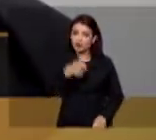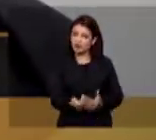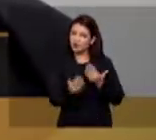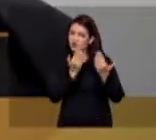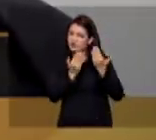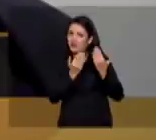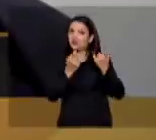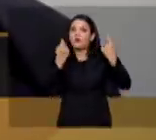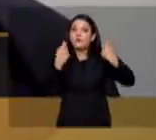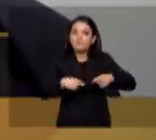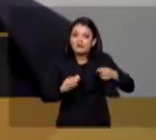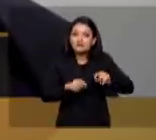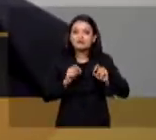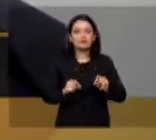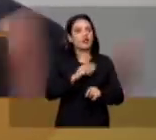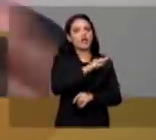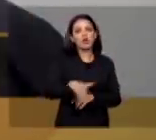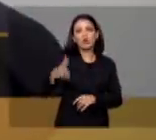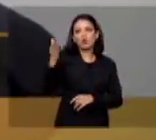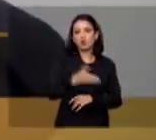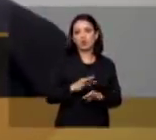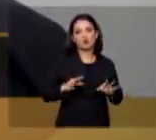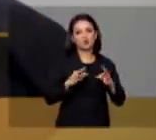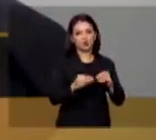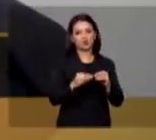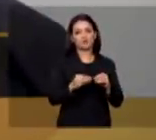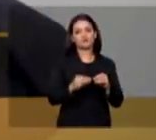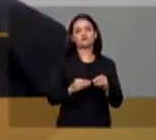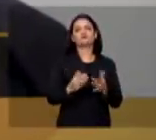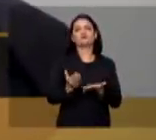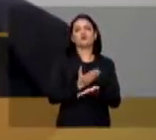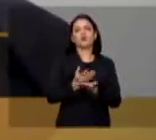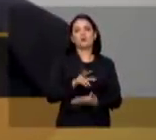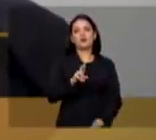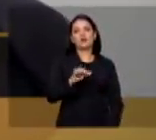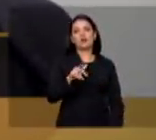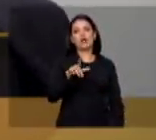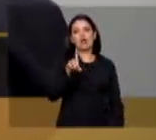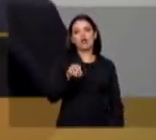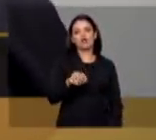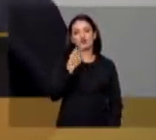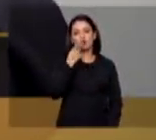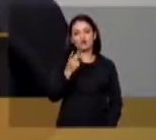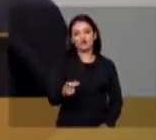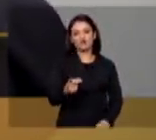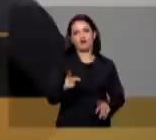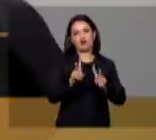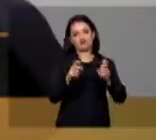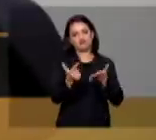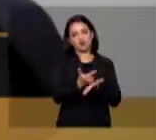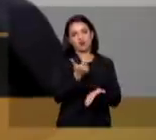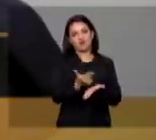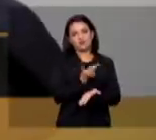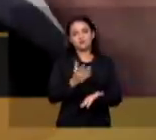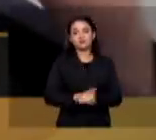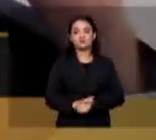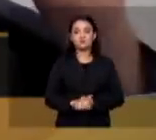ser absolutamente nulos. É o que diz Ricardo Glockner, em Código de Processo Penal comentado.